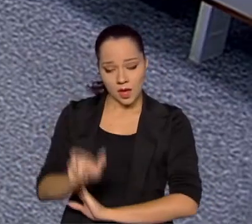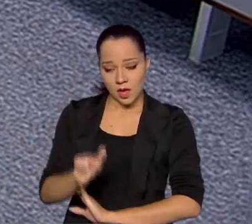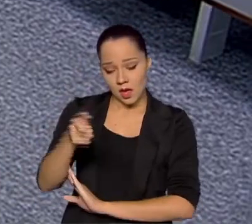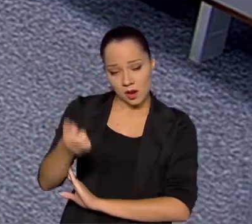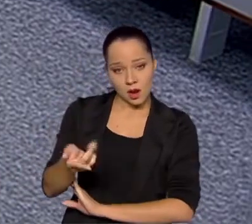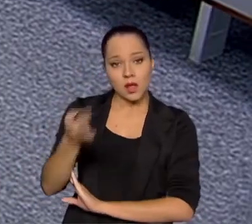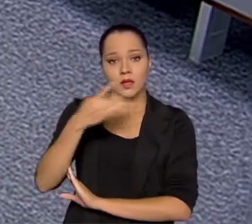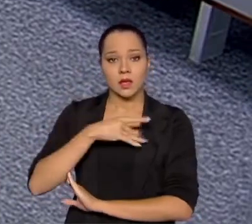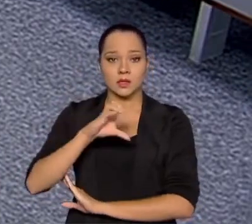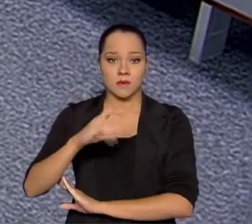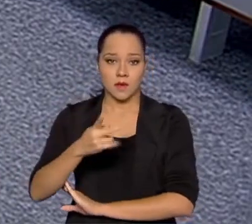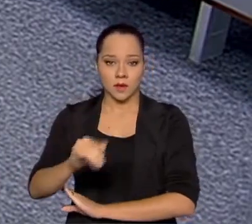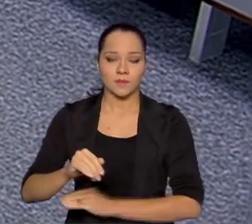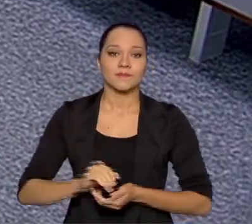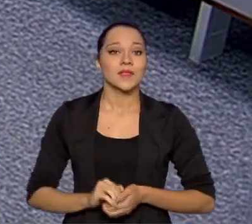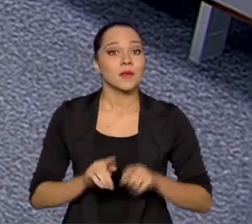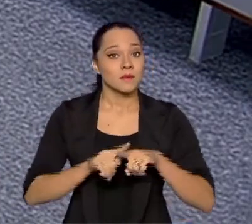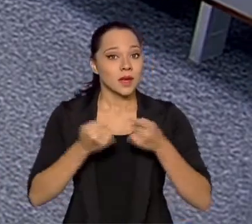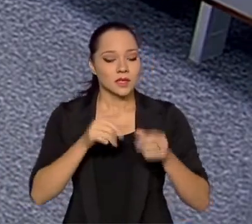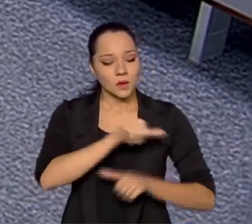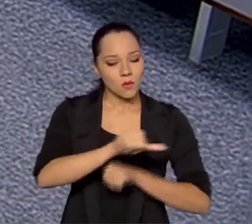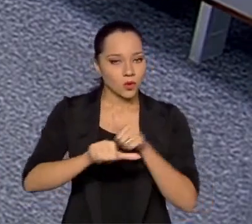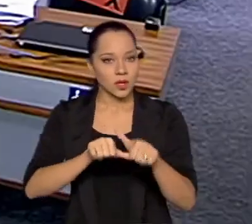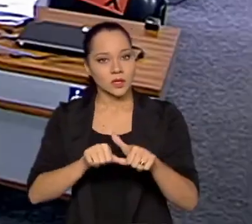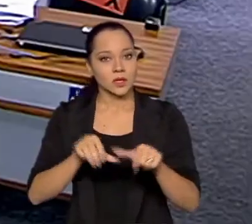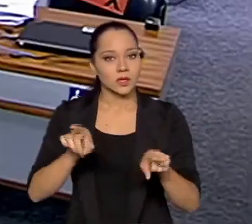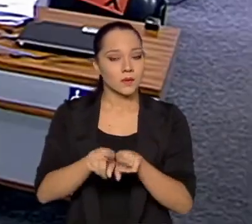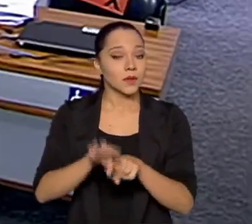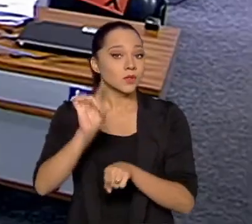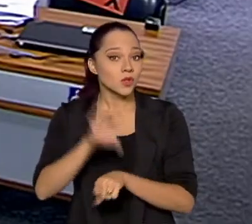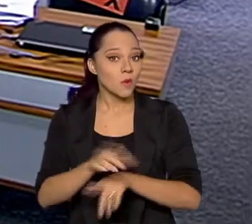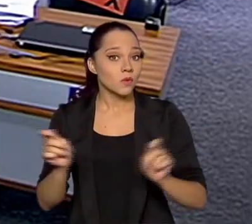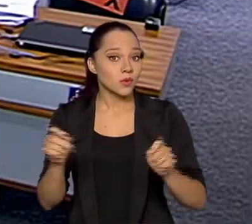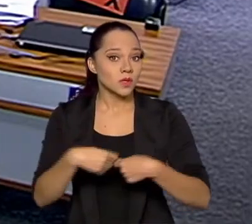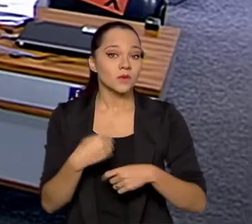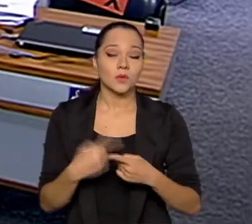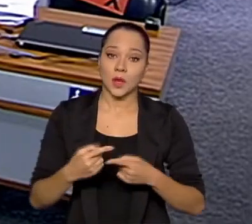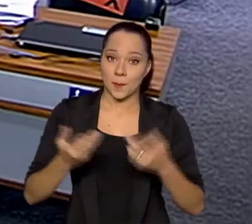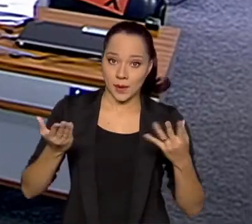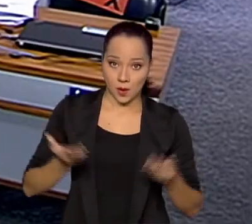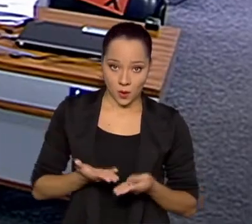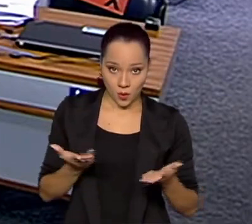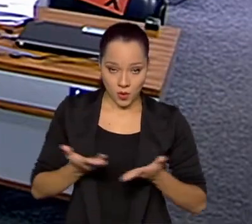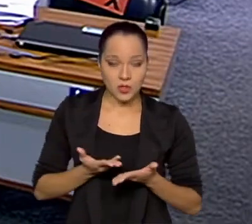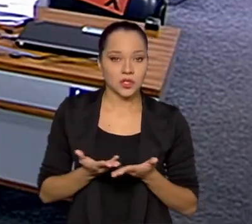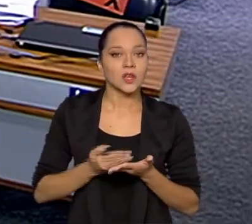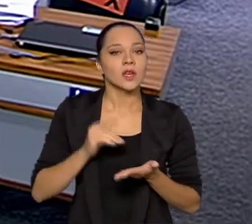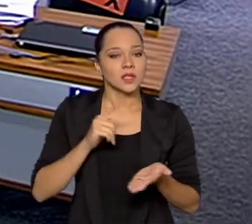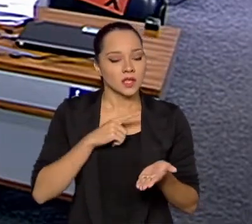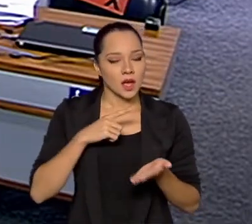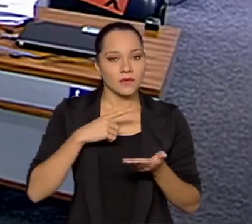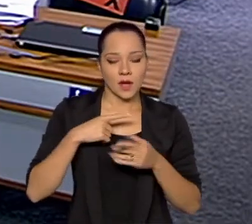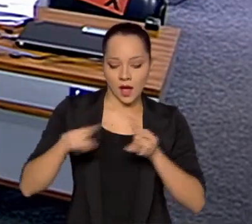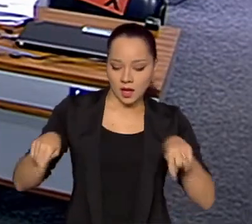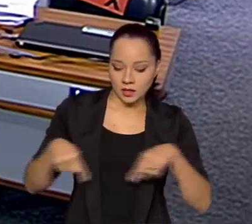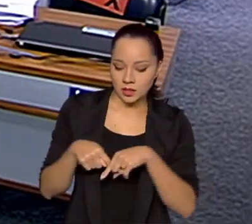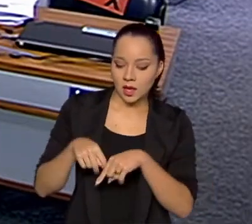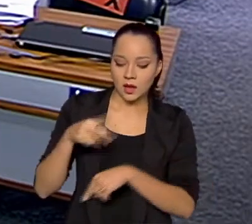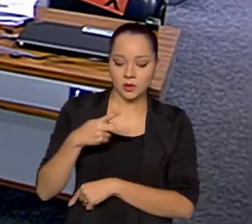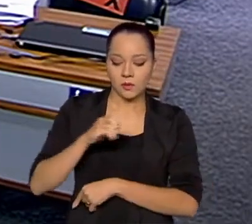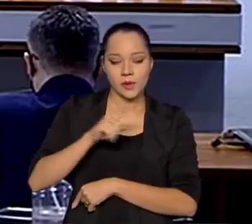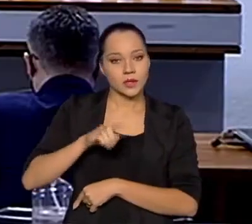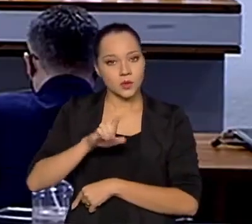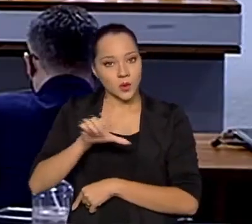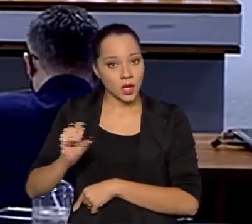CPI. Bom, mas esse remanejamento também só foi possível porque para hoje estava agendada a fala do ex-ministro Eduardo